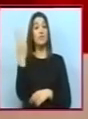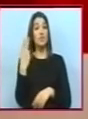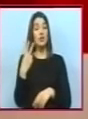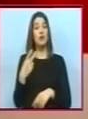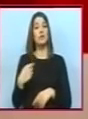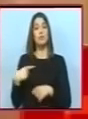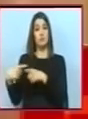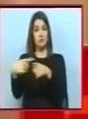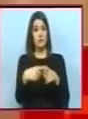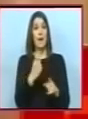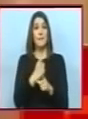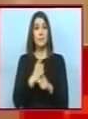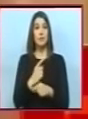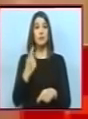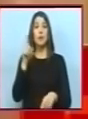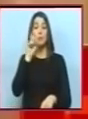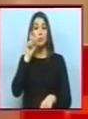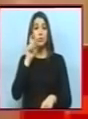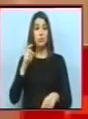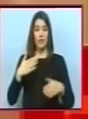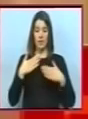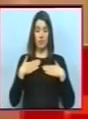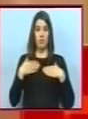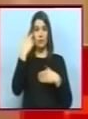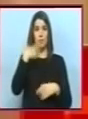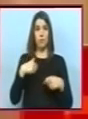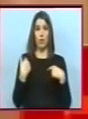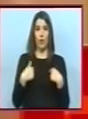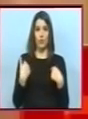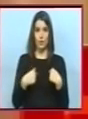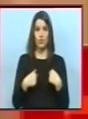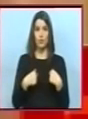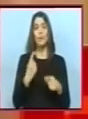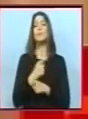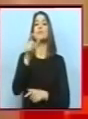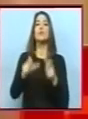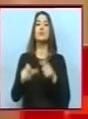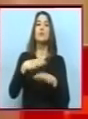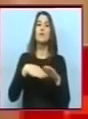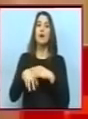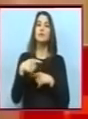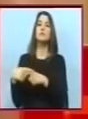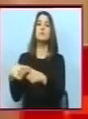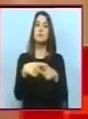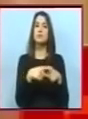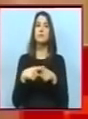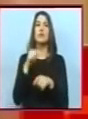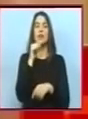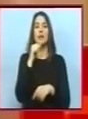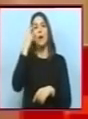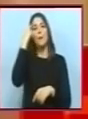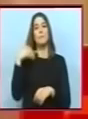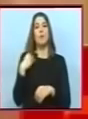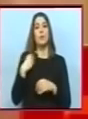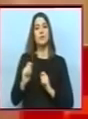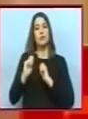desproteger a pessoa que faz a partilha. A partilha em vida, as pessoas que fazem a partilha têm a preocupação de proteger os